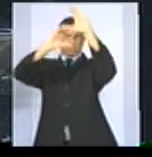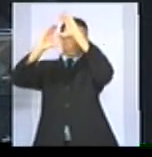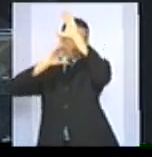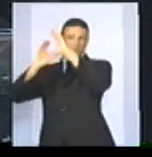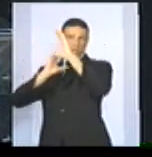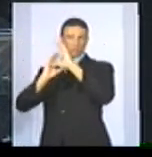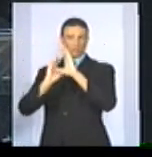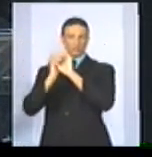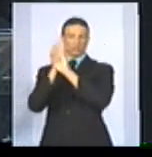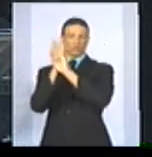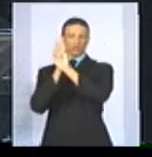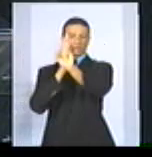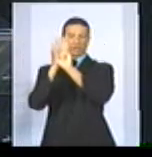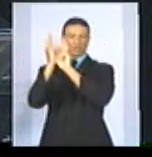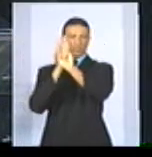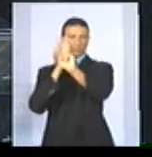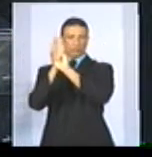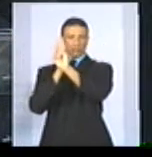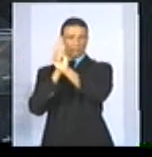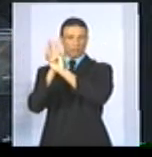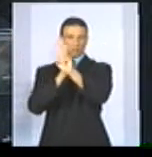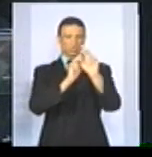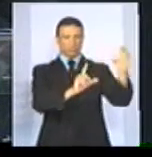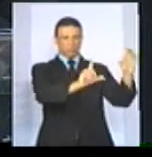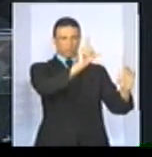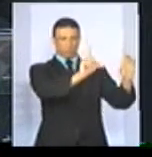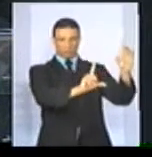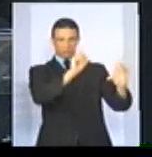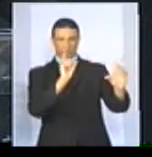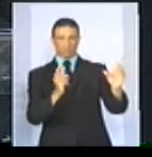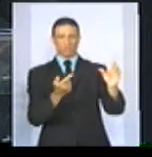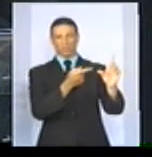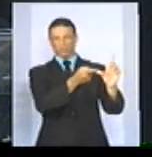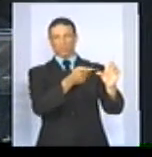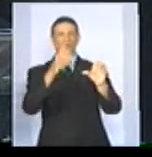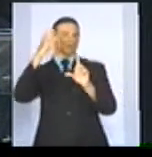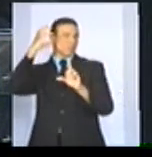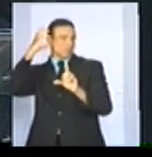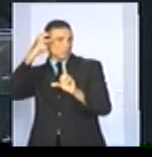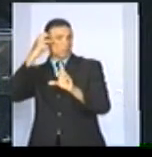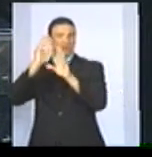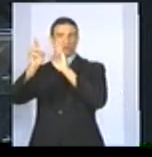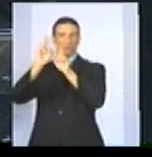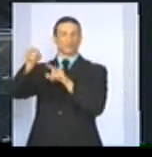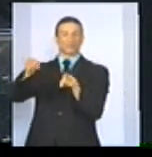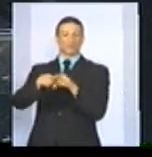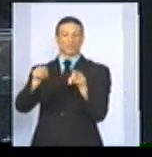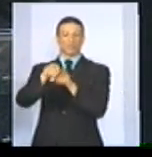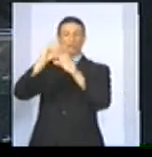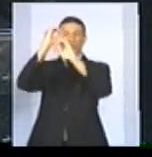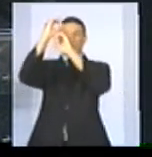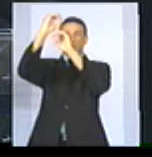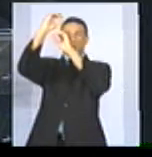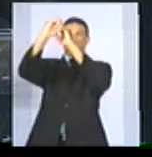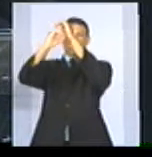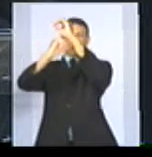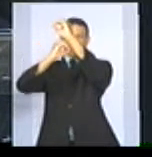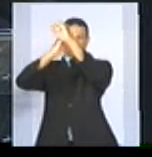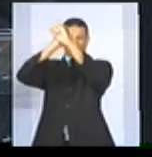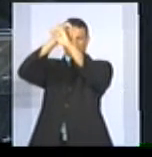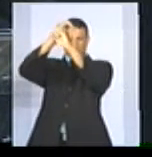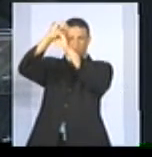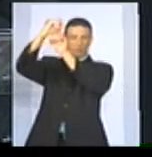sinais terrestres, sinais de televisão aberta e gratuita terrestre, quanto por sinais de satélite, televisão aberta e gratuita